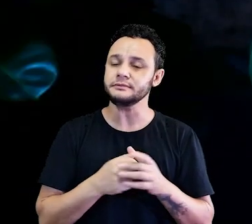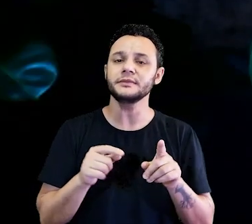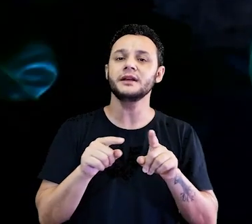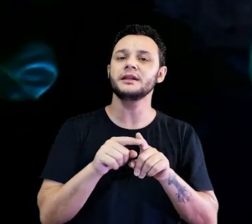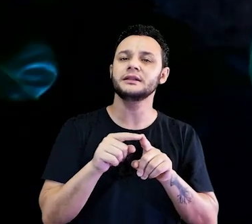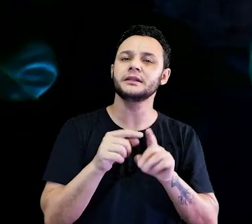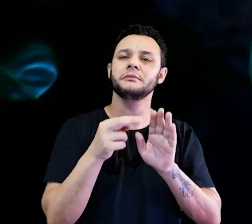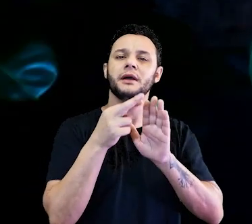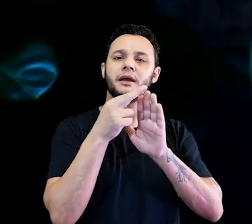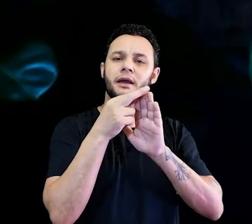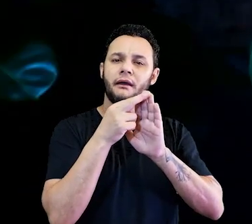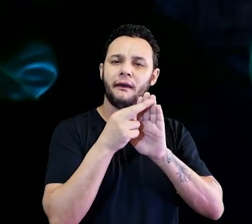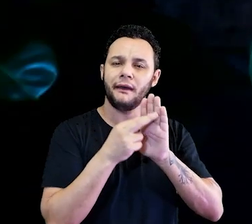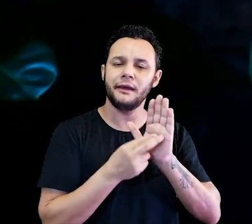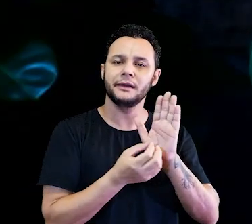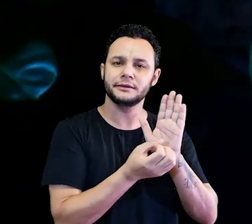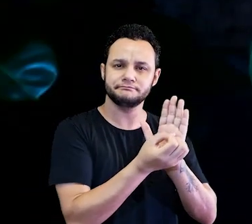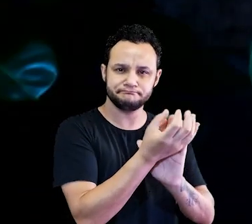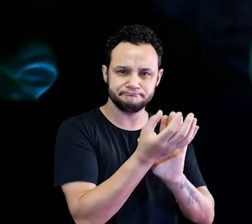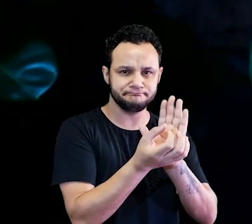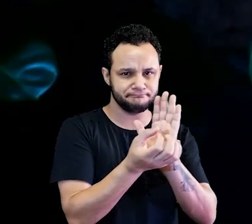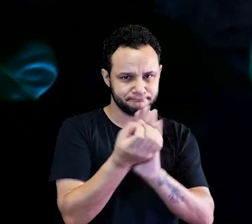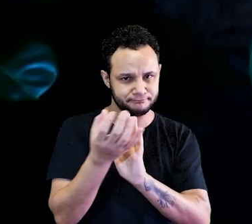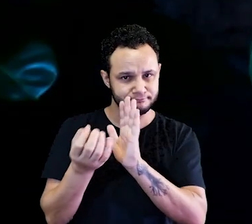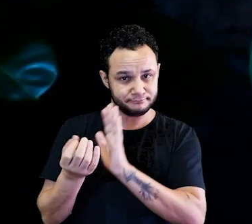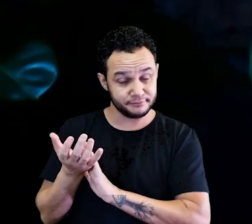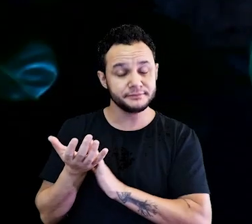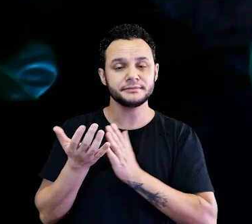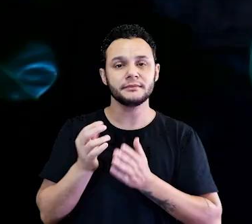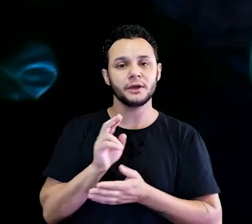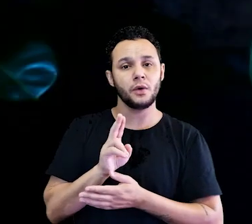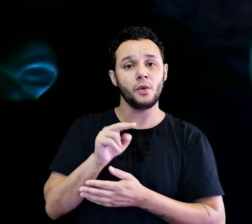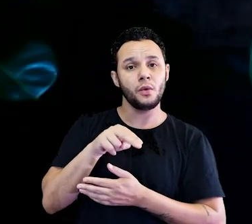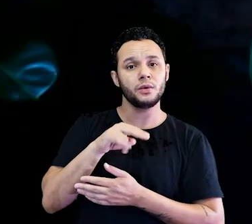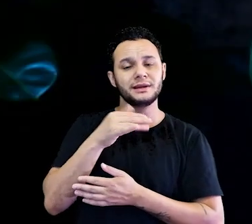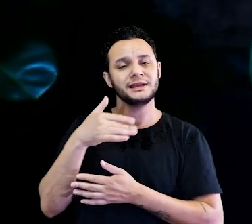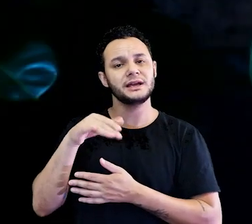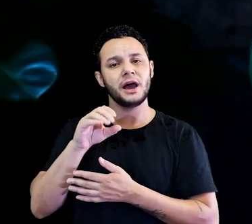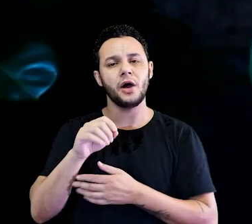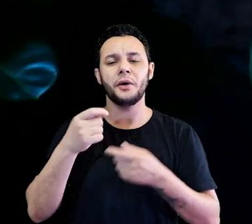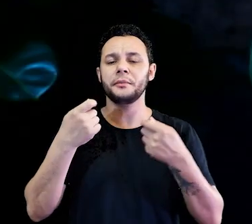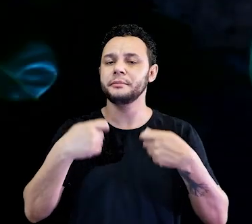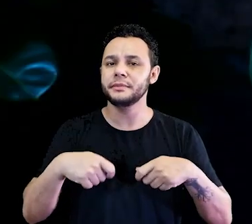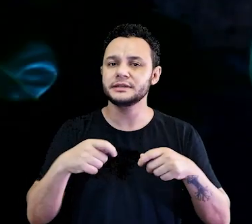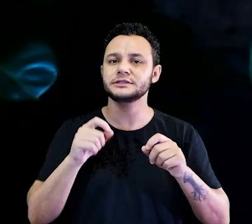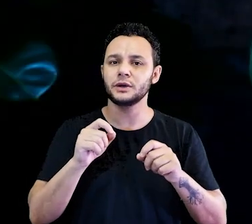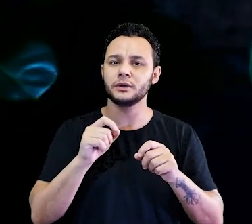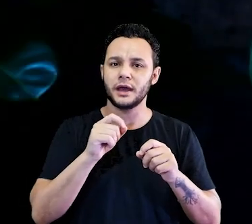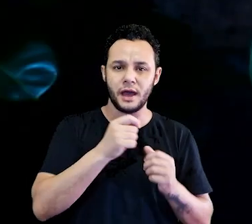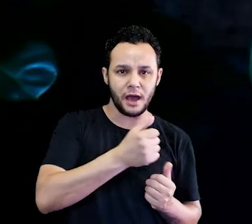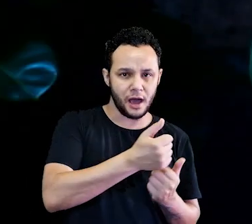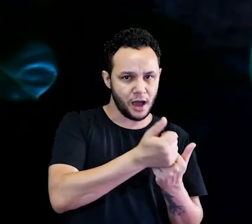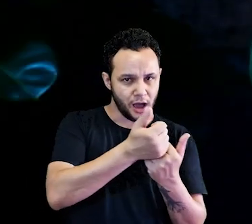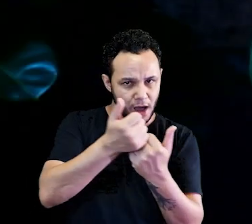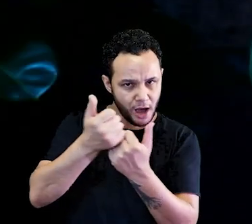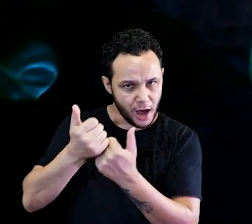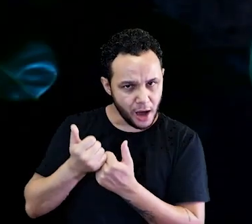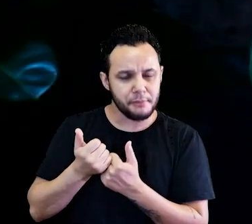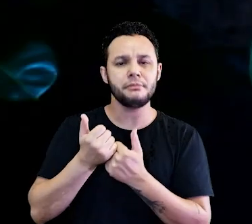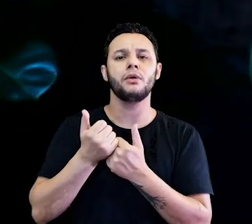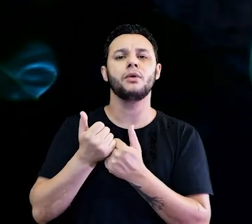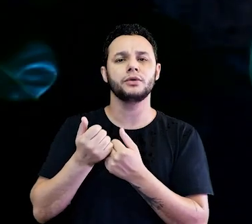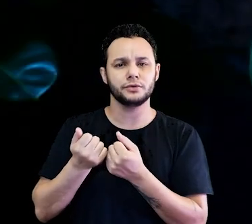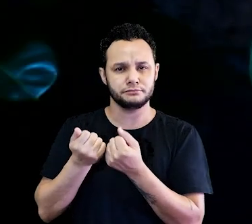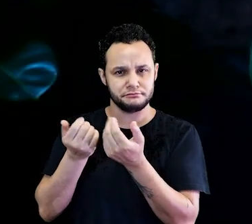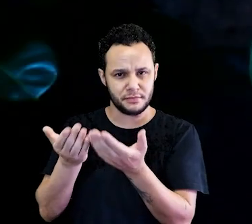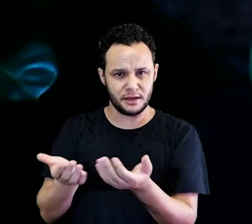além de criar regras, né, para a atuação dos estados e municípios, né, a União ela também precisa complementar e ela também precisa dar